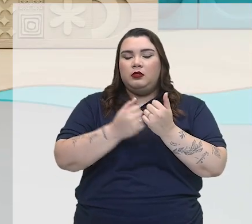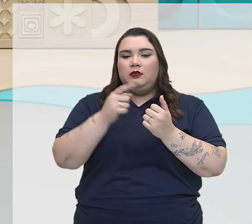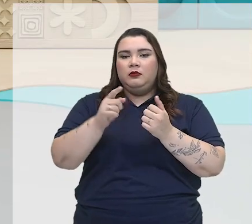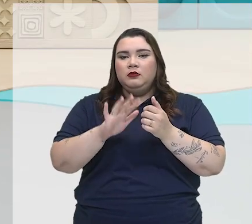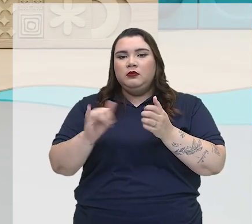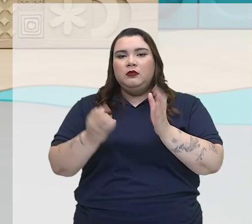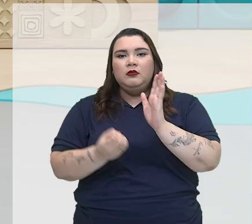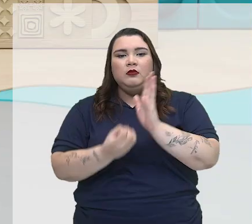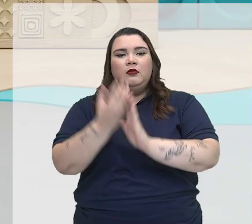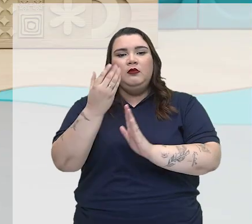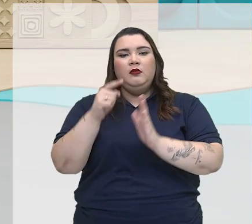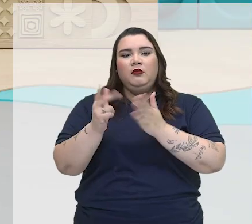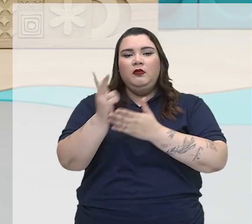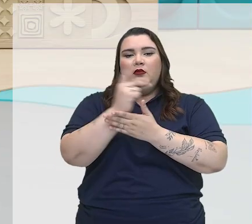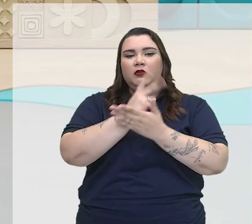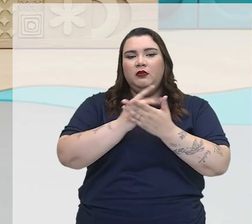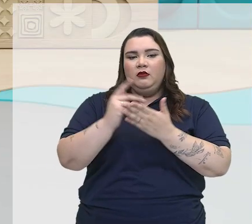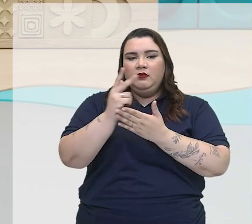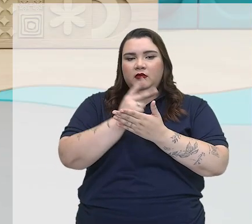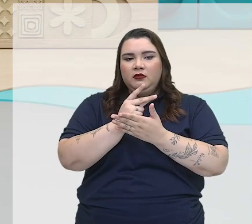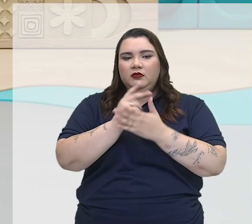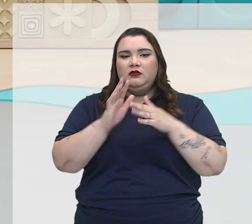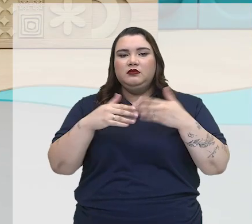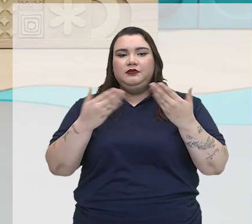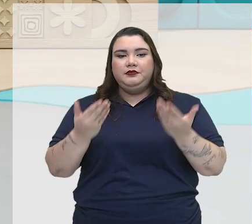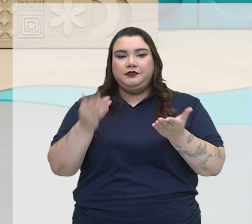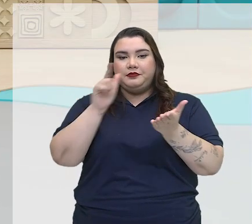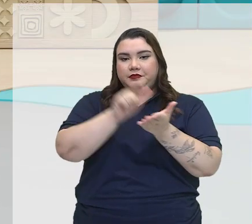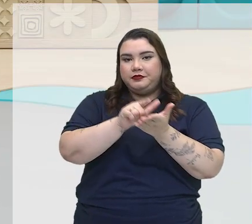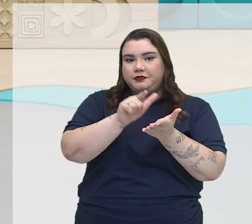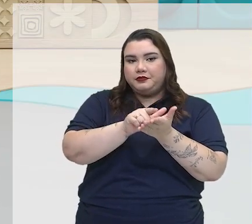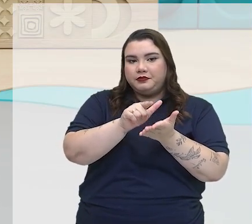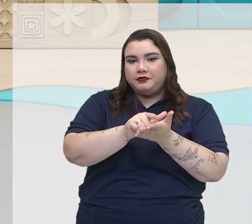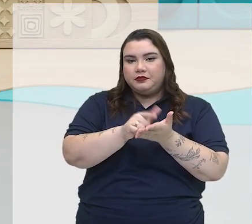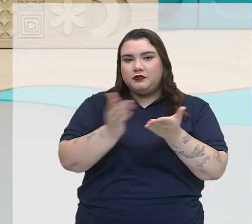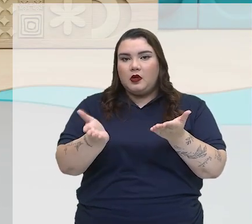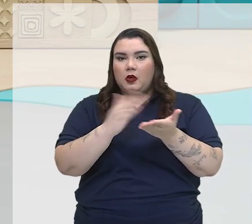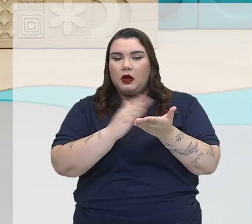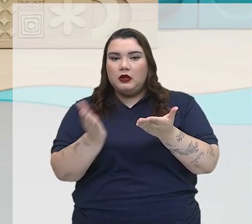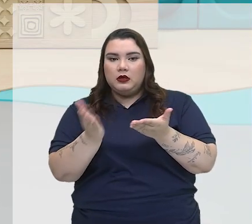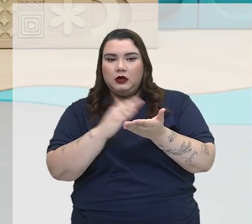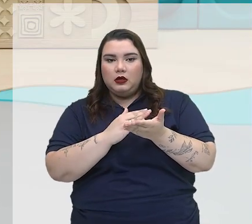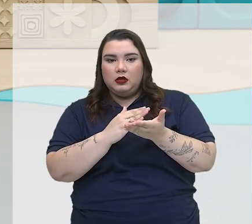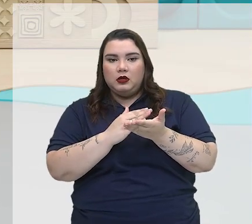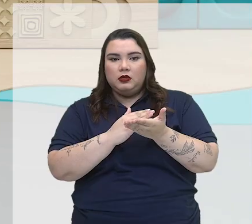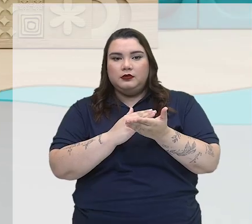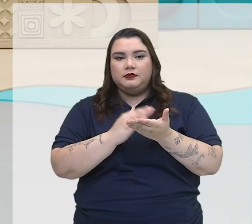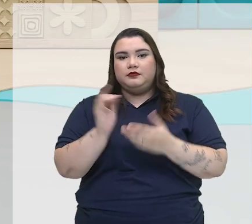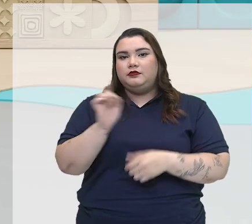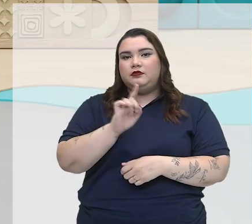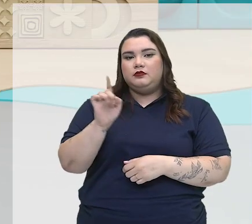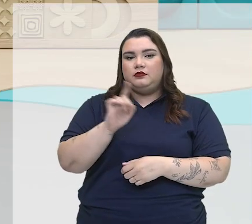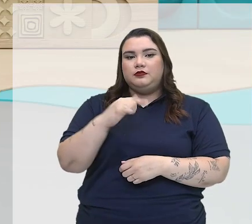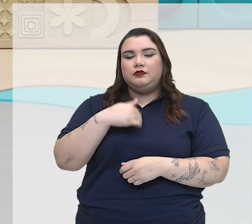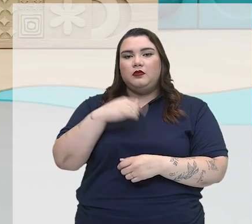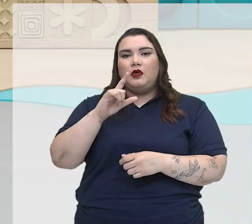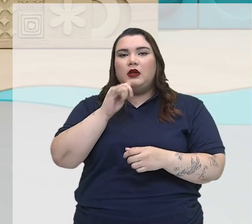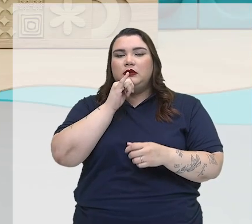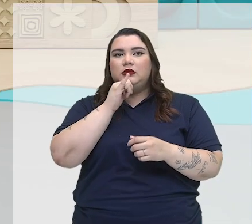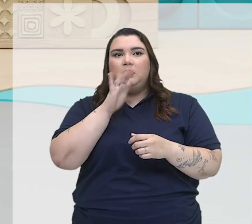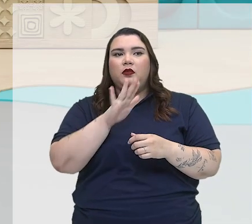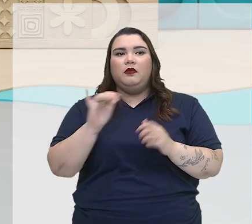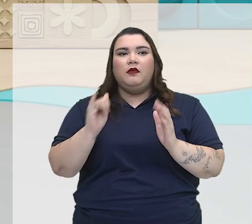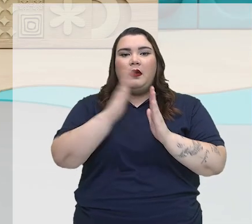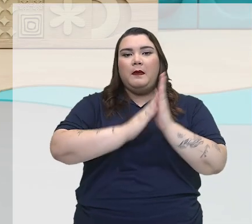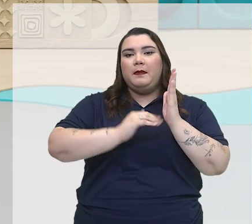esse desenho? Vocês vão fazer num papel? Num caderno? Não, eu vou fazer uma pintura.